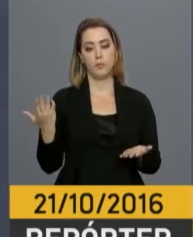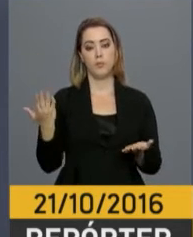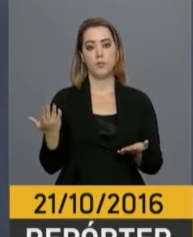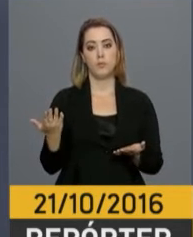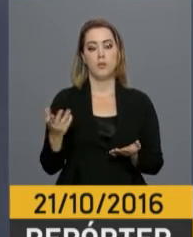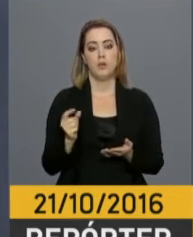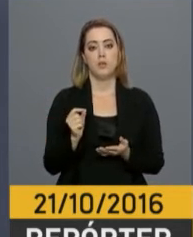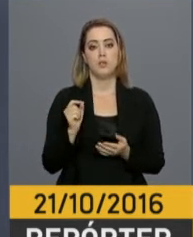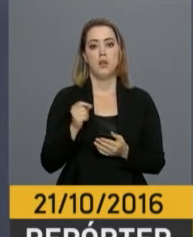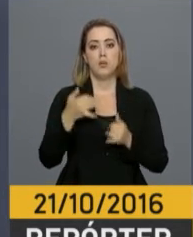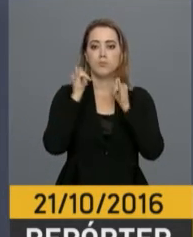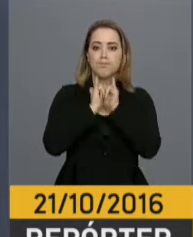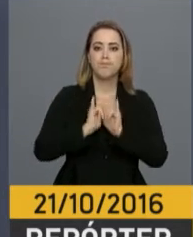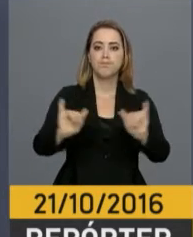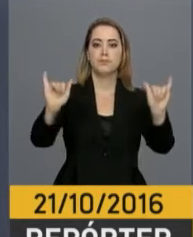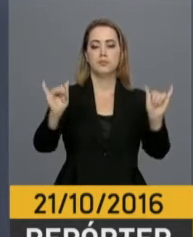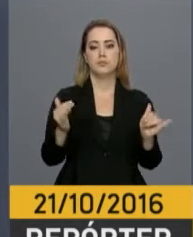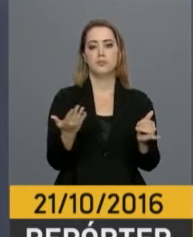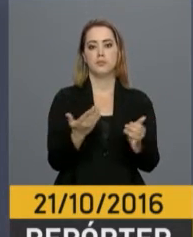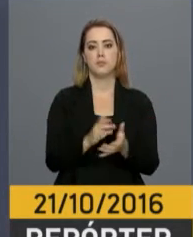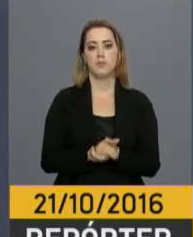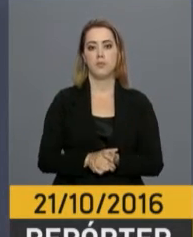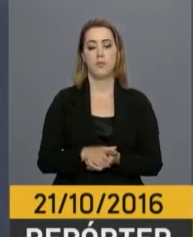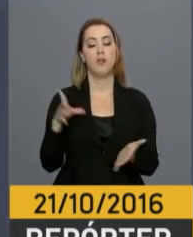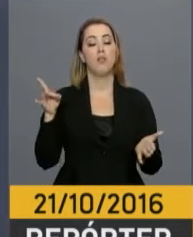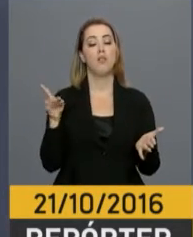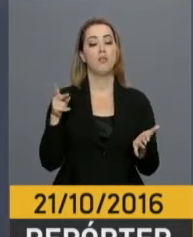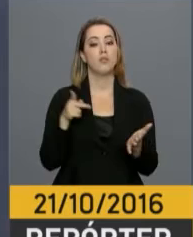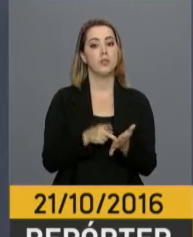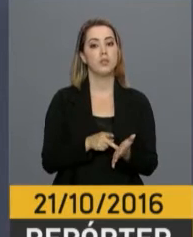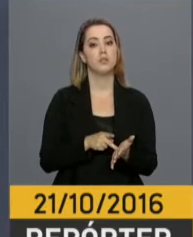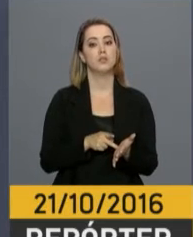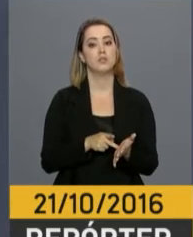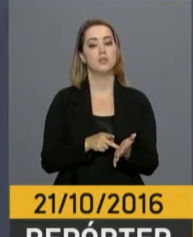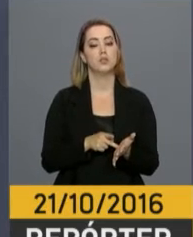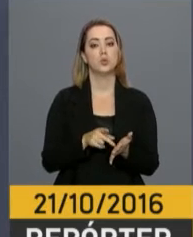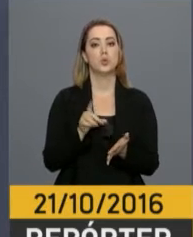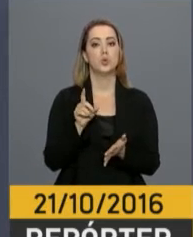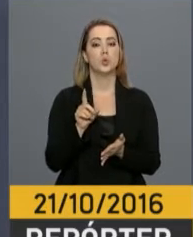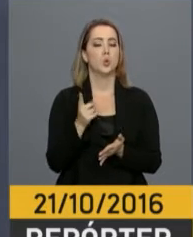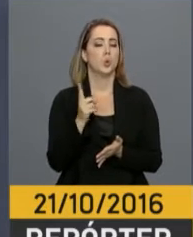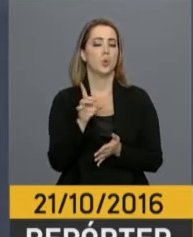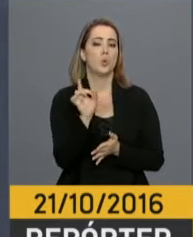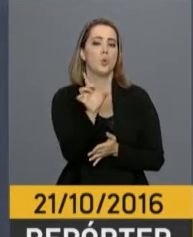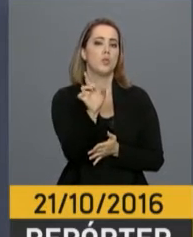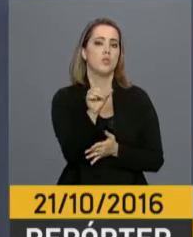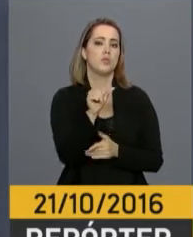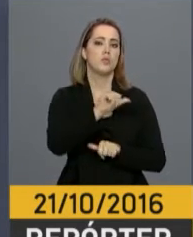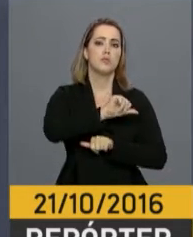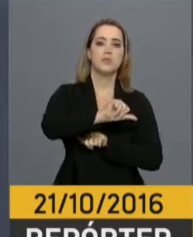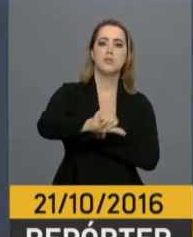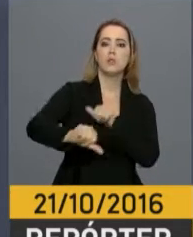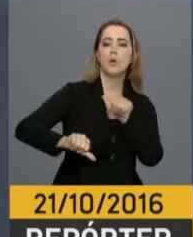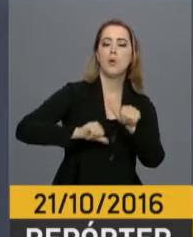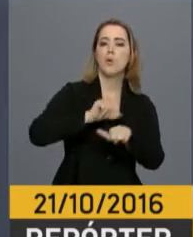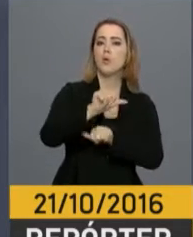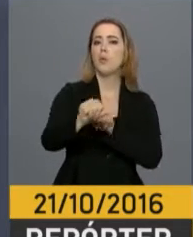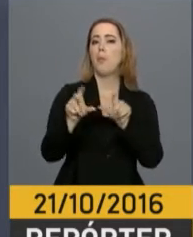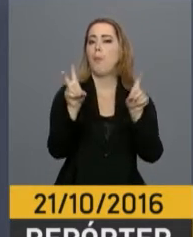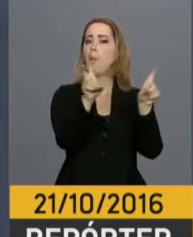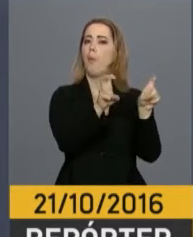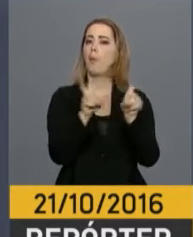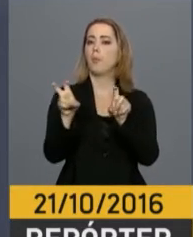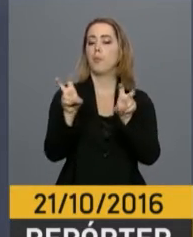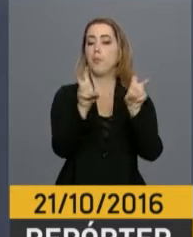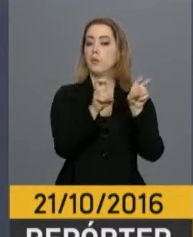desse lançamento. Na verdade, não é só uma mudança de paradigma, ou não será